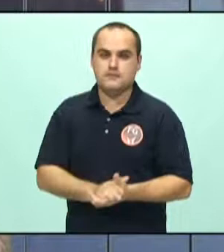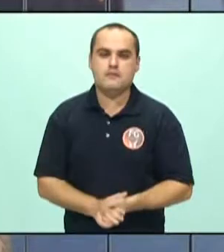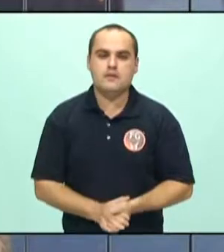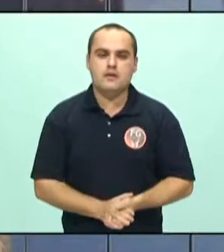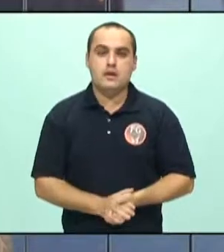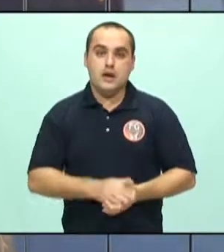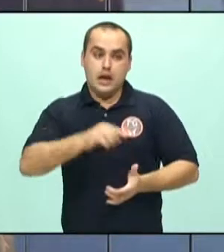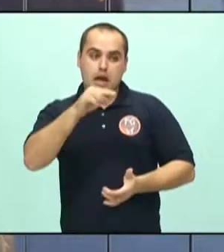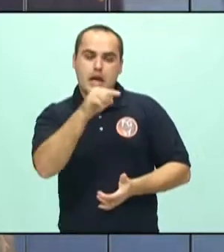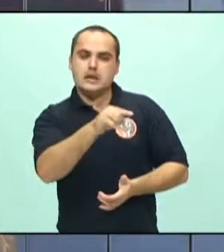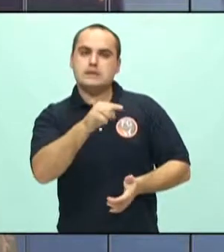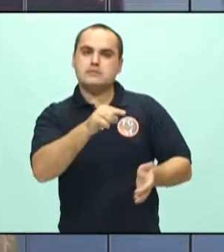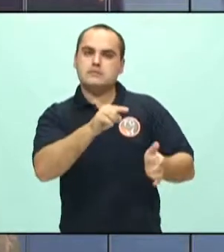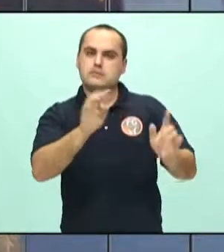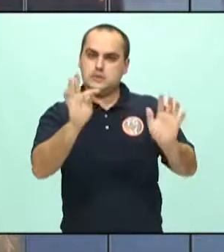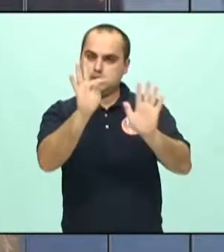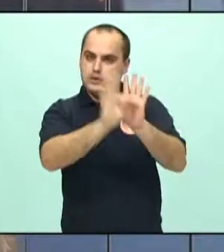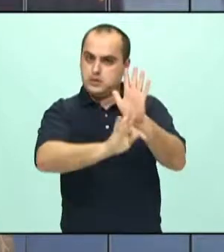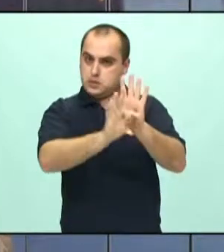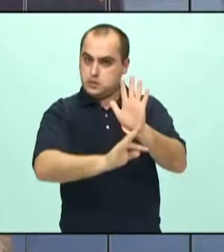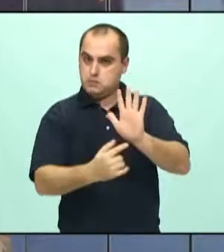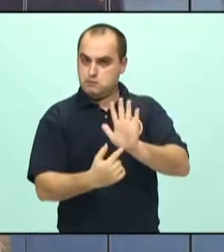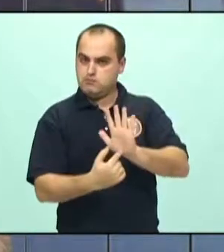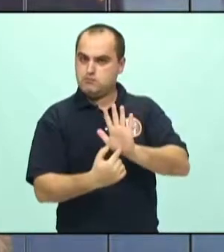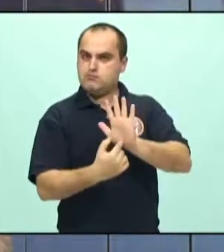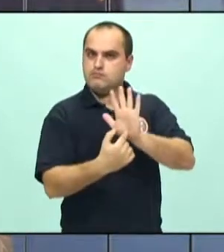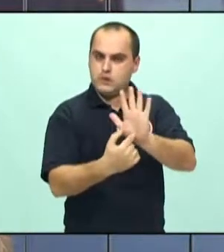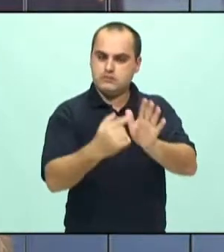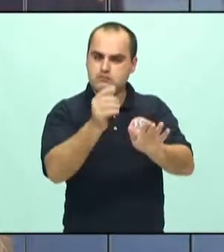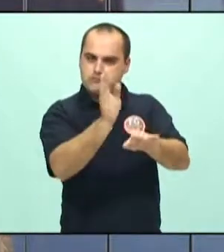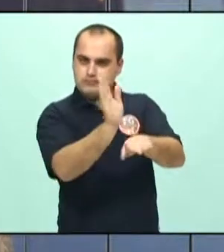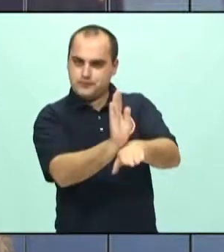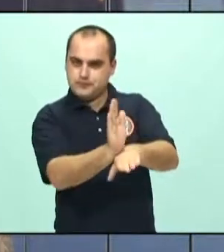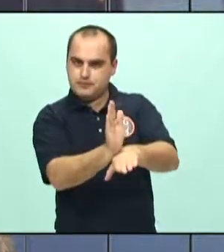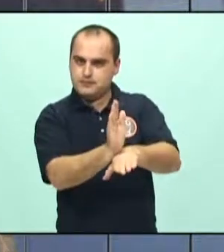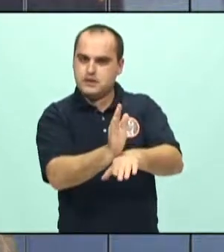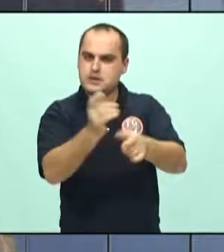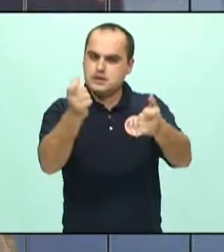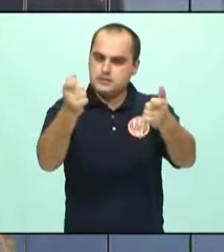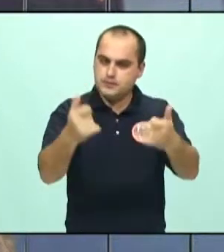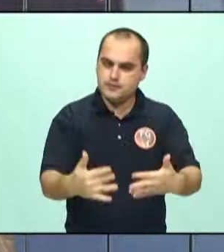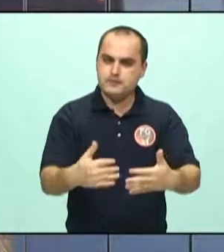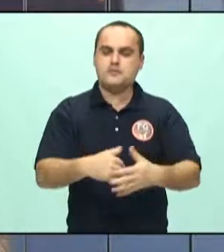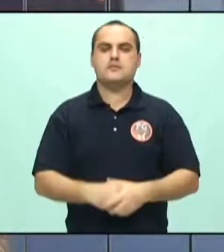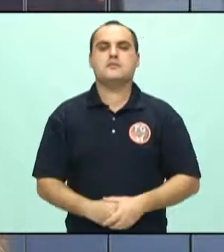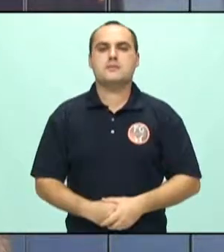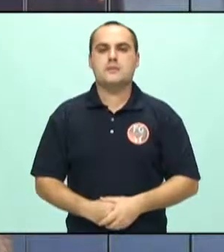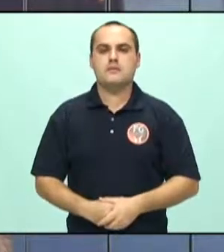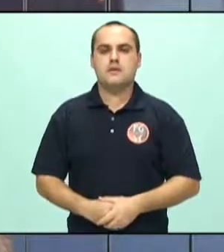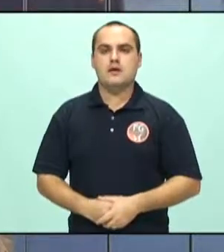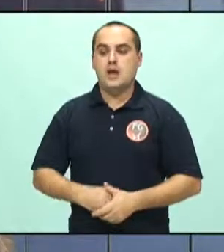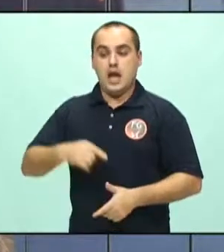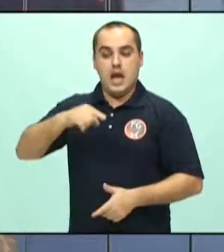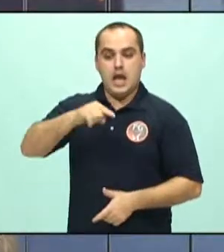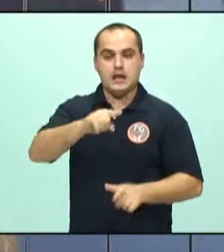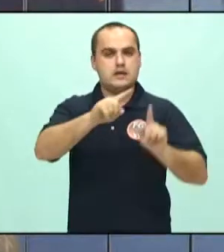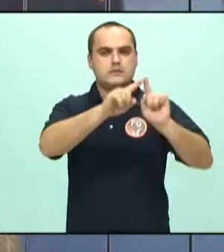trouxe à tona, né? Todos esses trabalhadores, muito amor pela sua profissão,